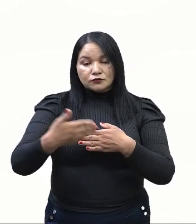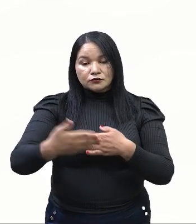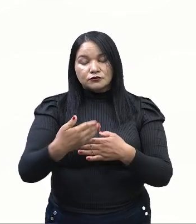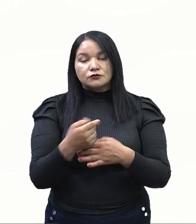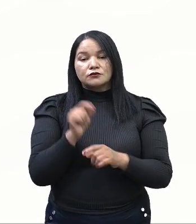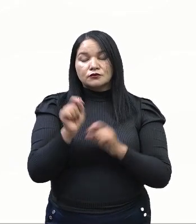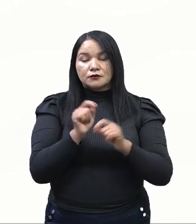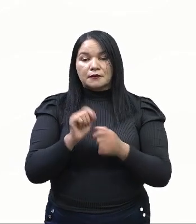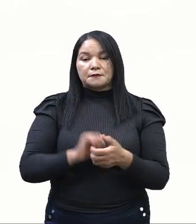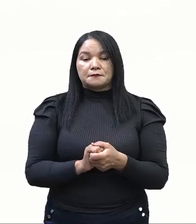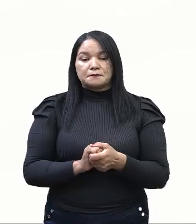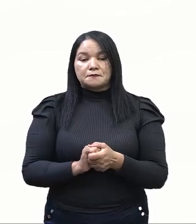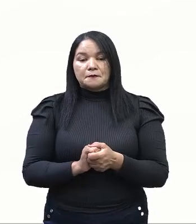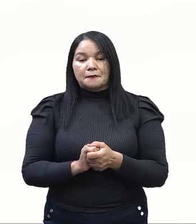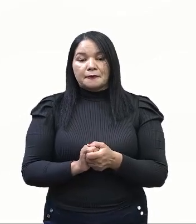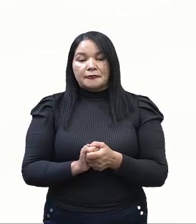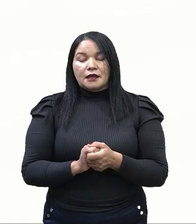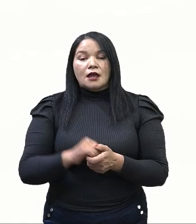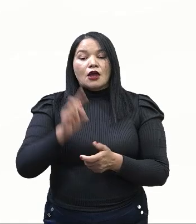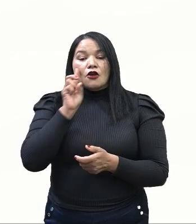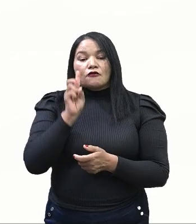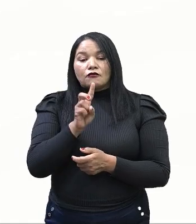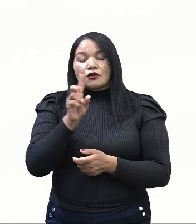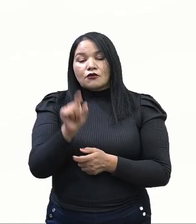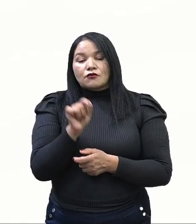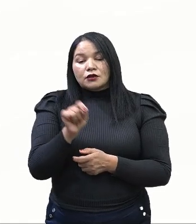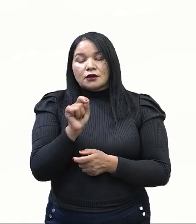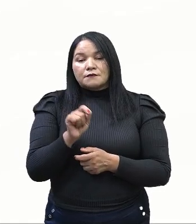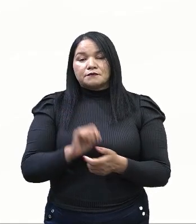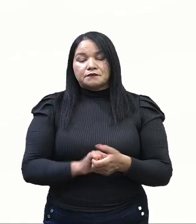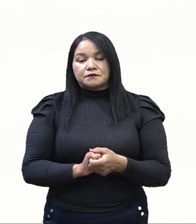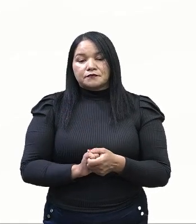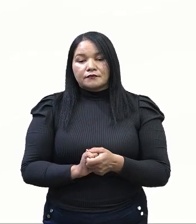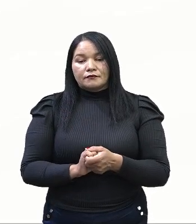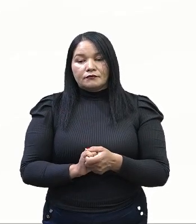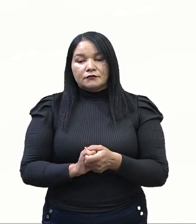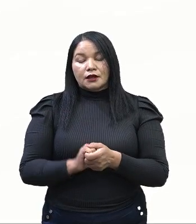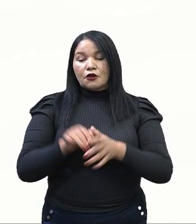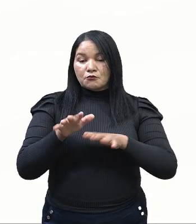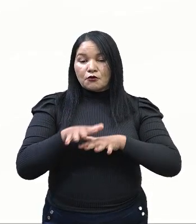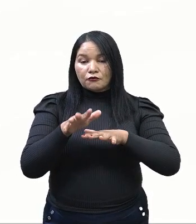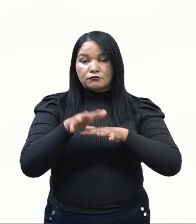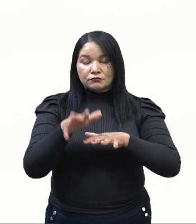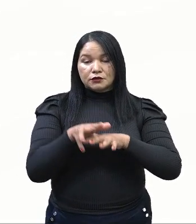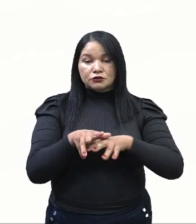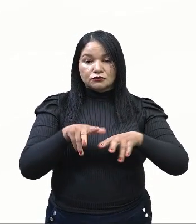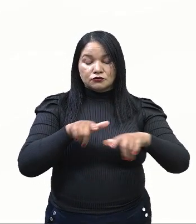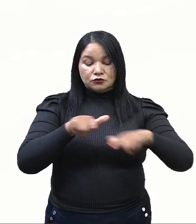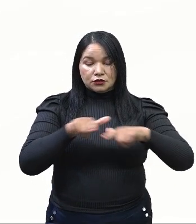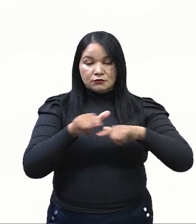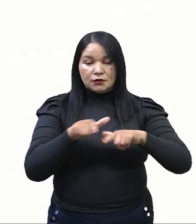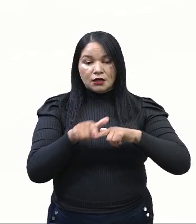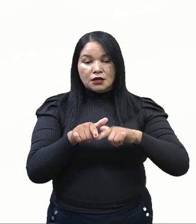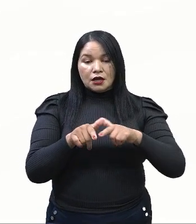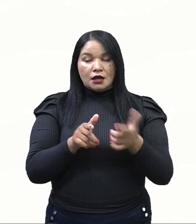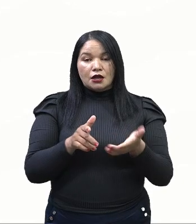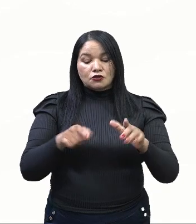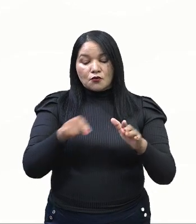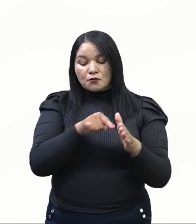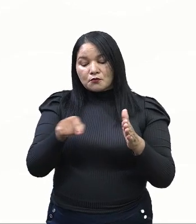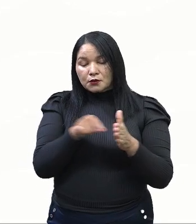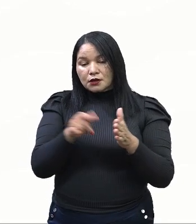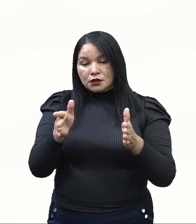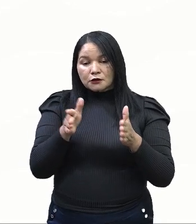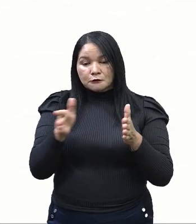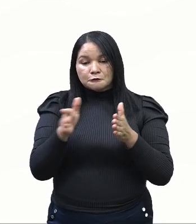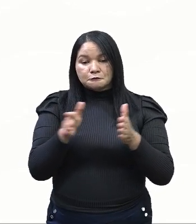vamos observar como estavam os movimentos operários durante o período ditatorial, que